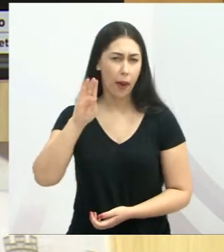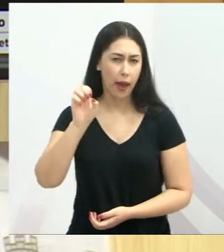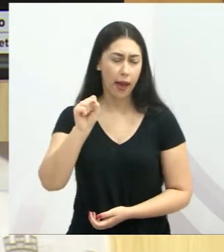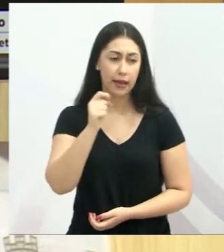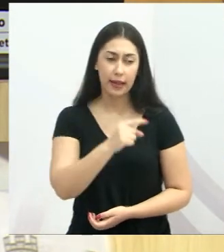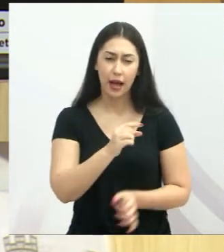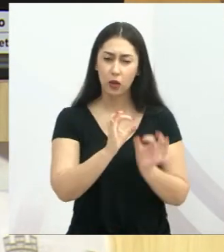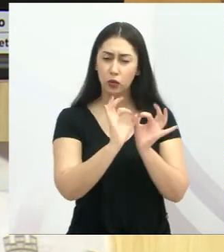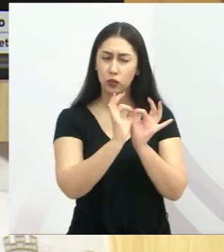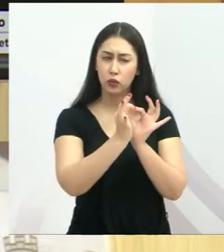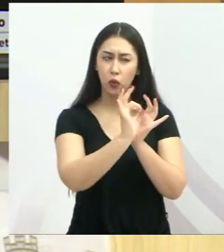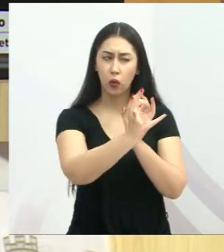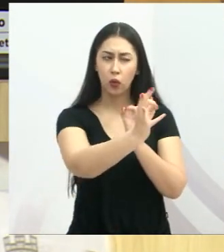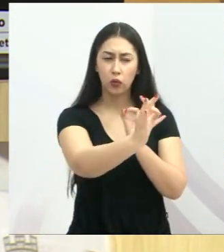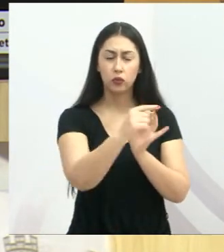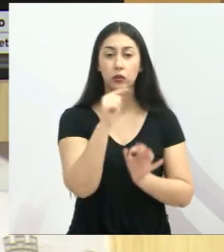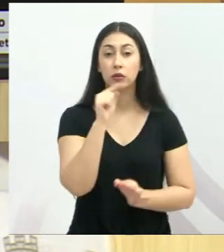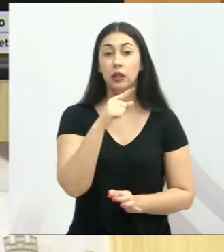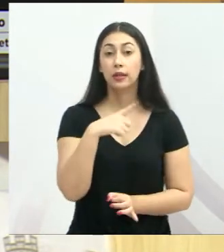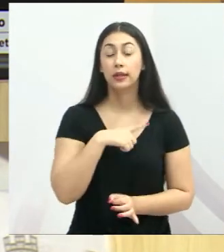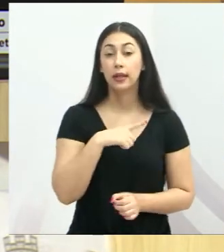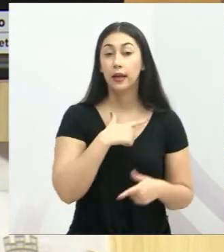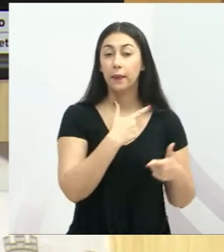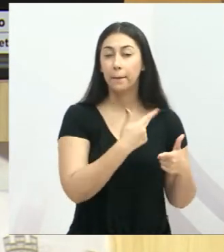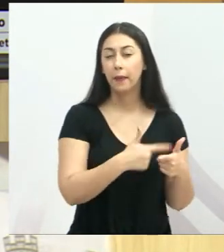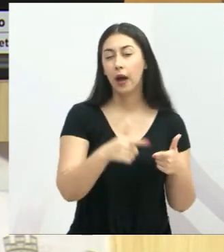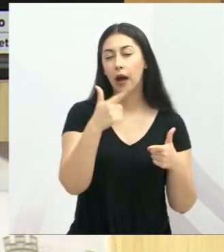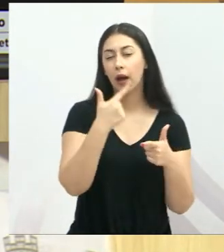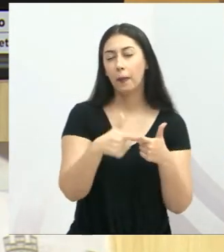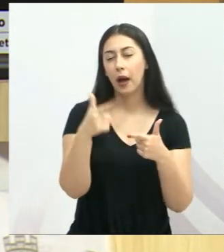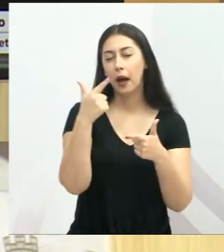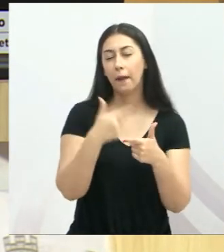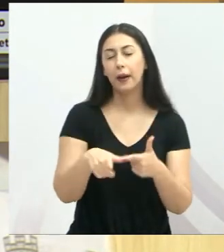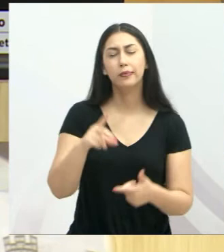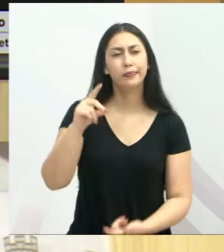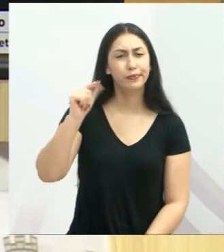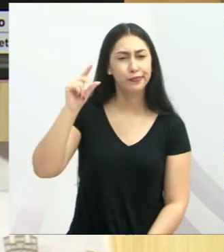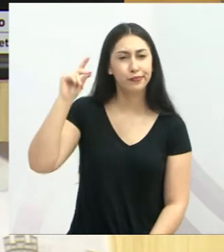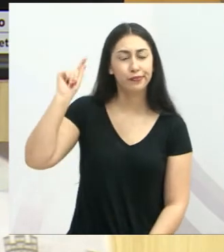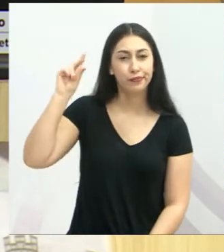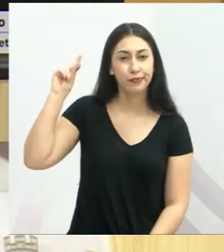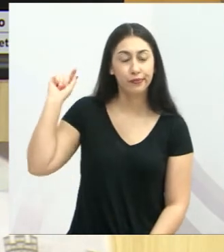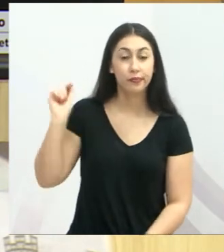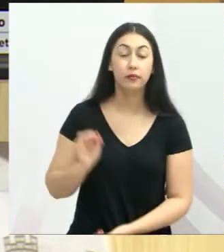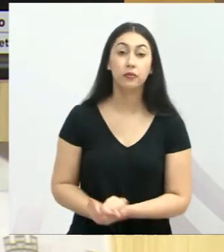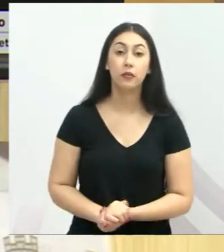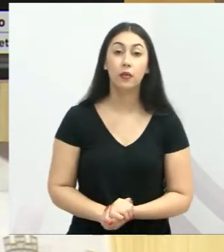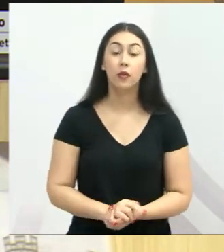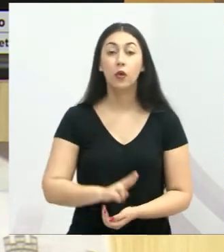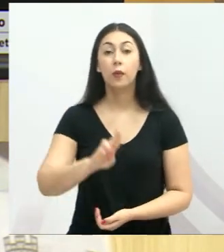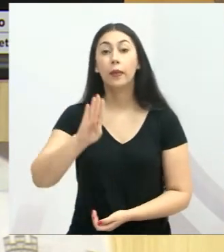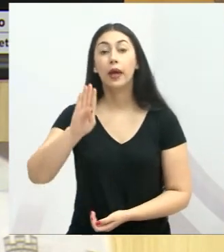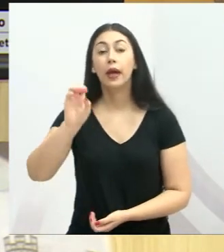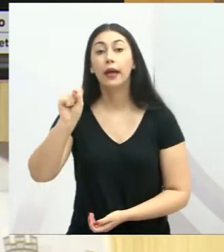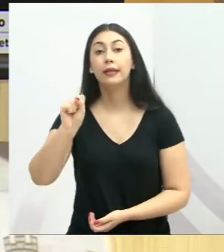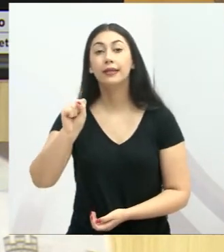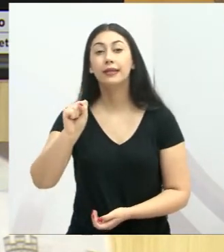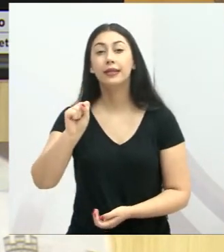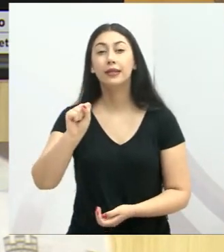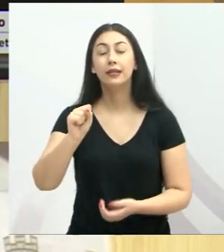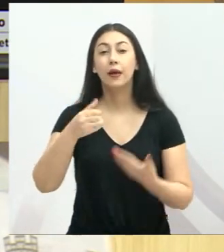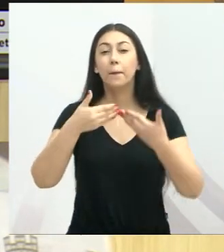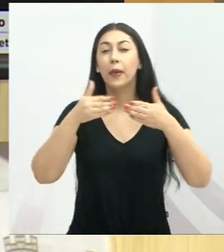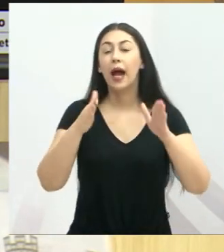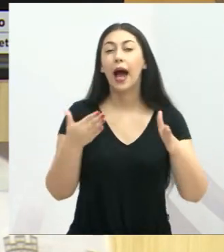onde acontece problema ali já faz muito tempo. O postinho fica aberto até às 5 horas